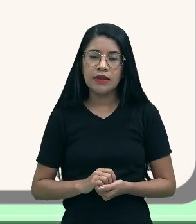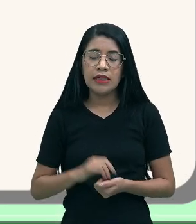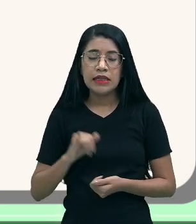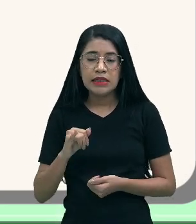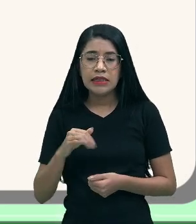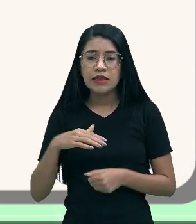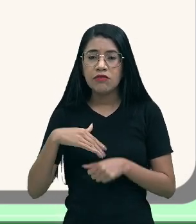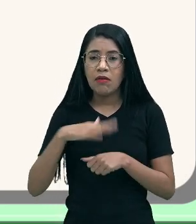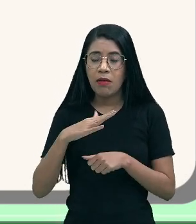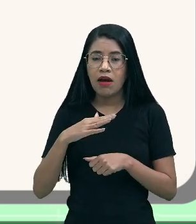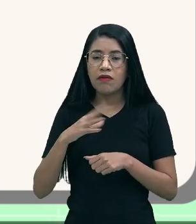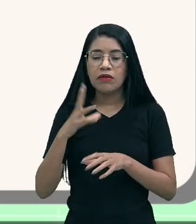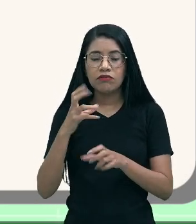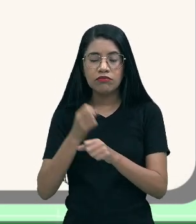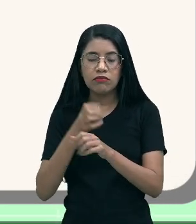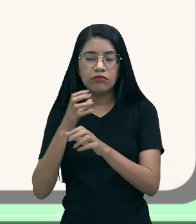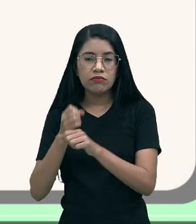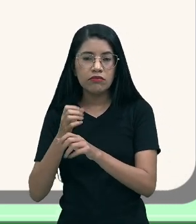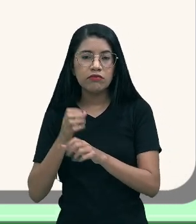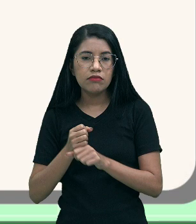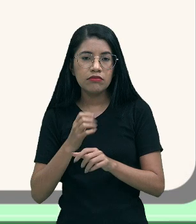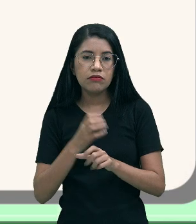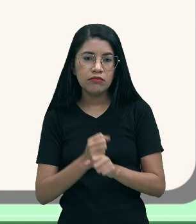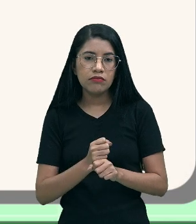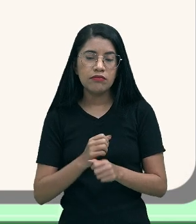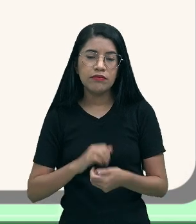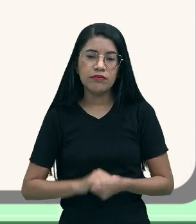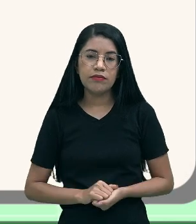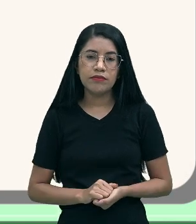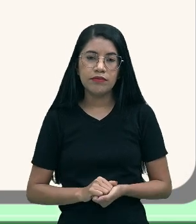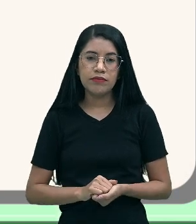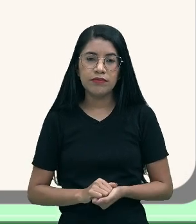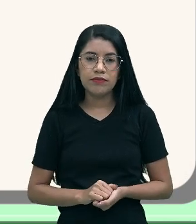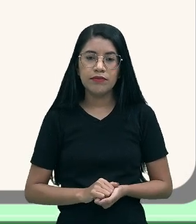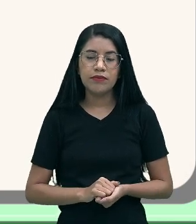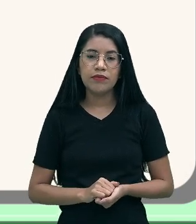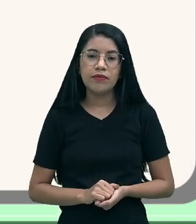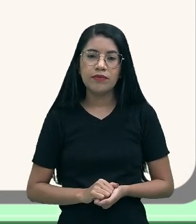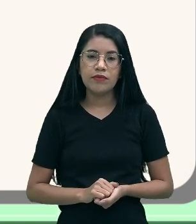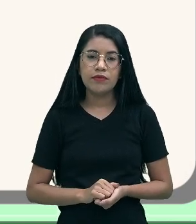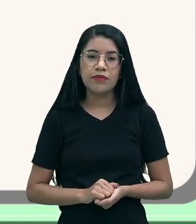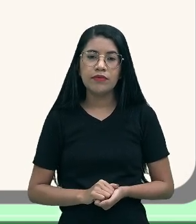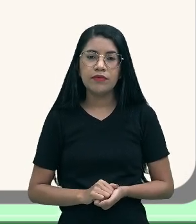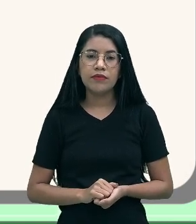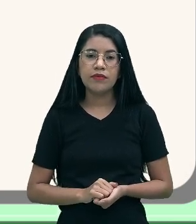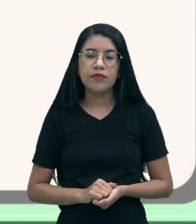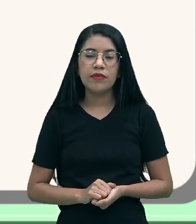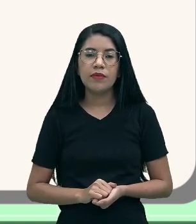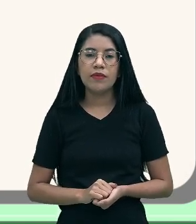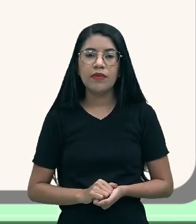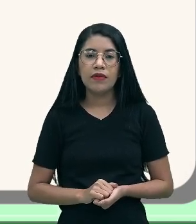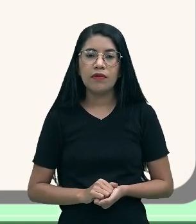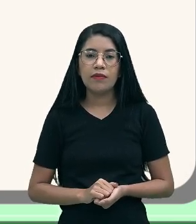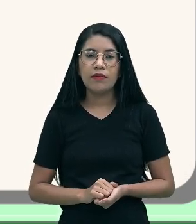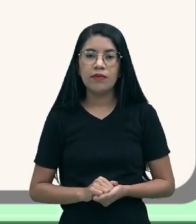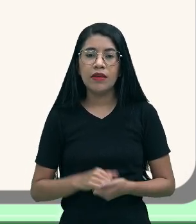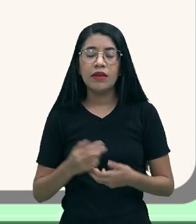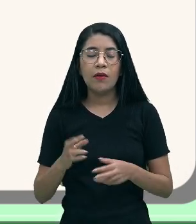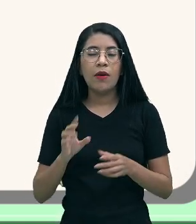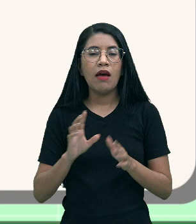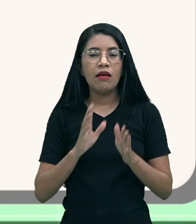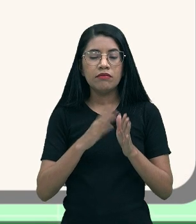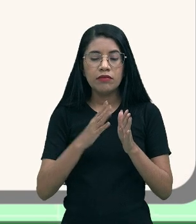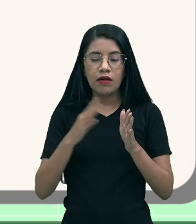mais resistências, né, a gente soma todas as resistências para, então, encontrar a resistência equivalente. Assim é a associação em